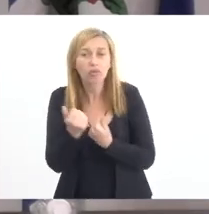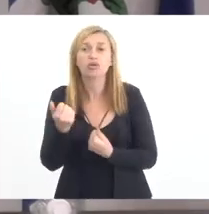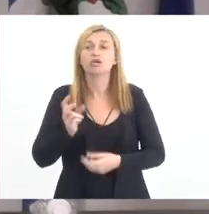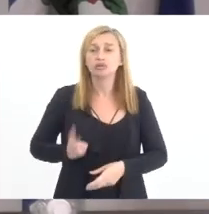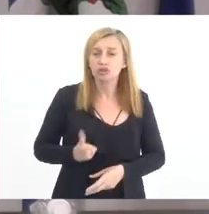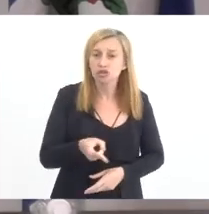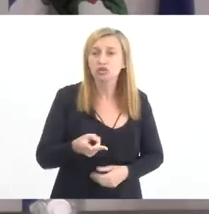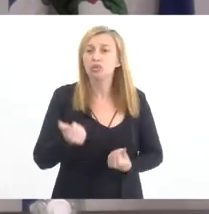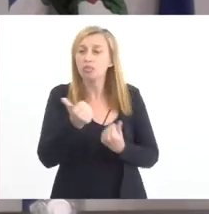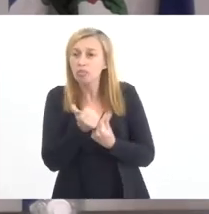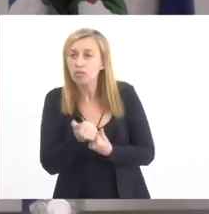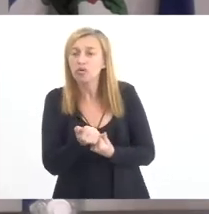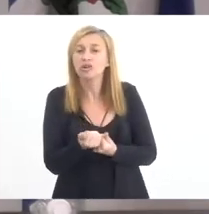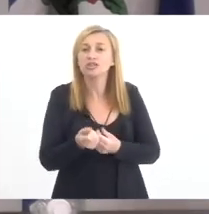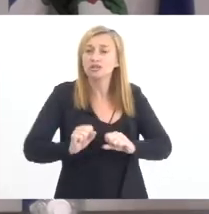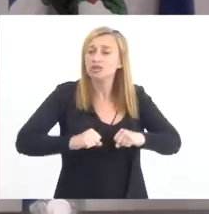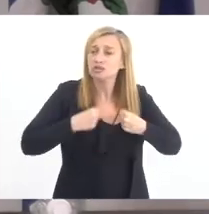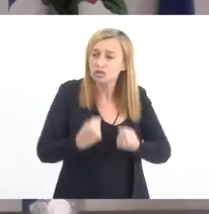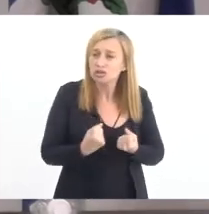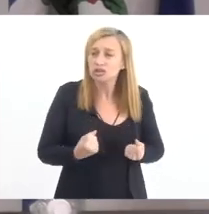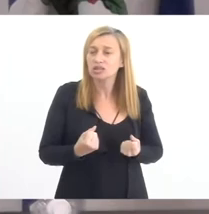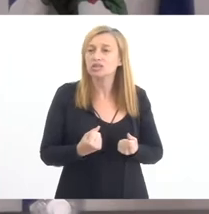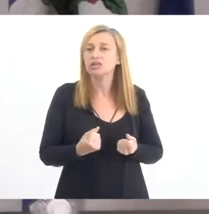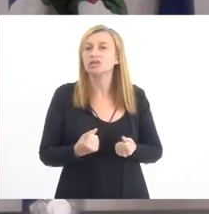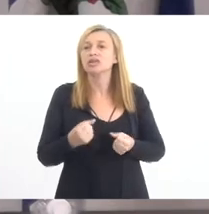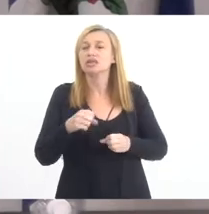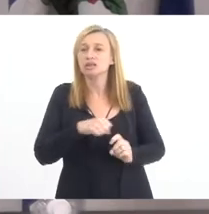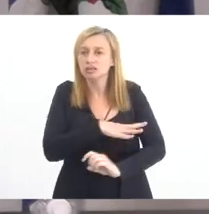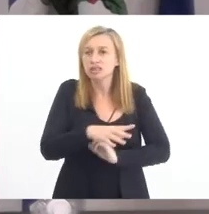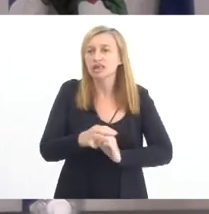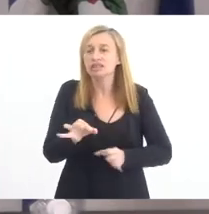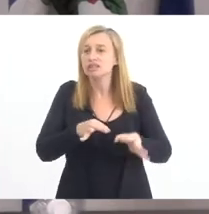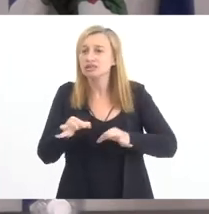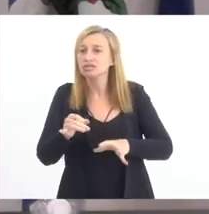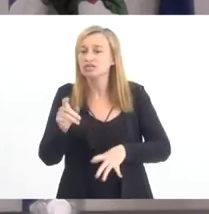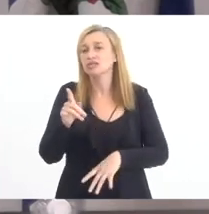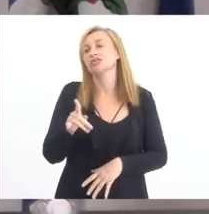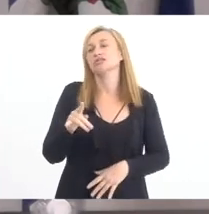continuaremos contando com apoio, buscando apoio da sociedade civil organizada,